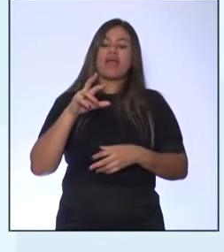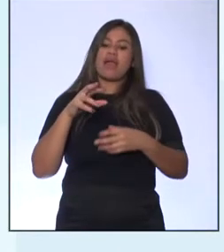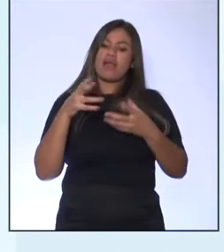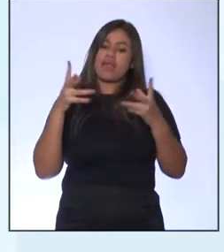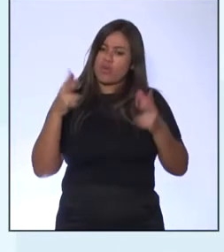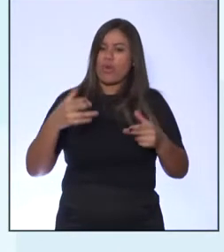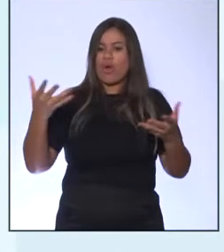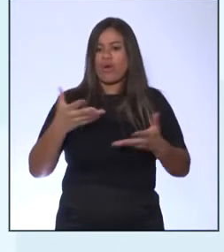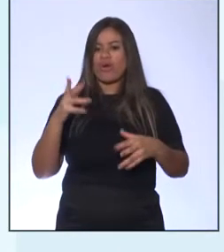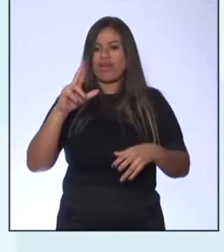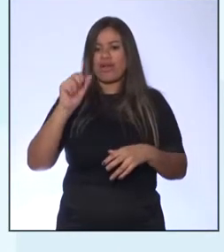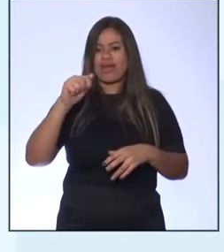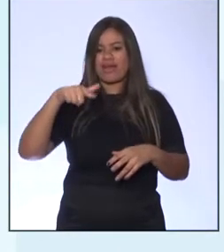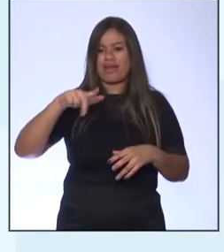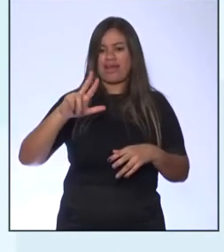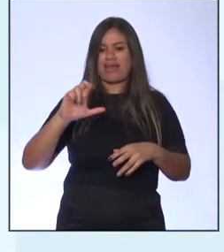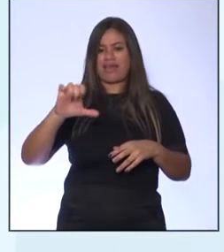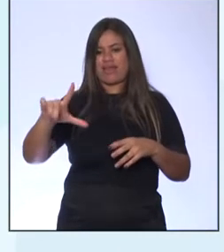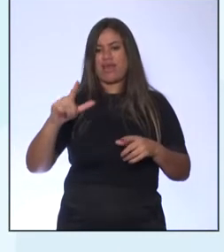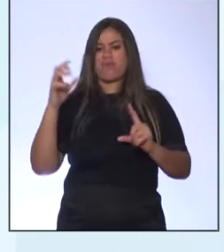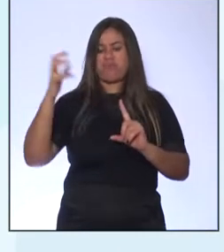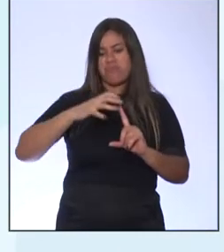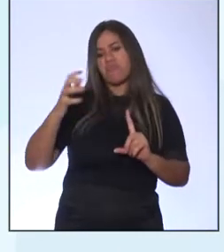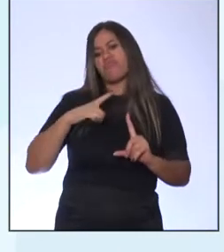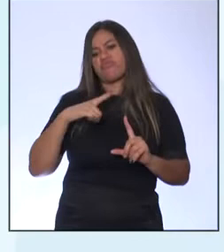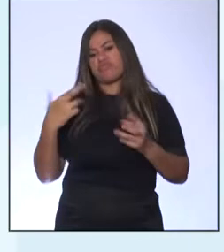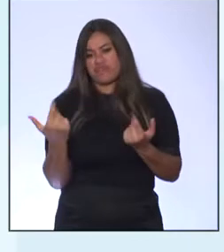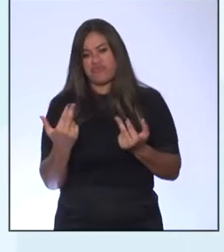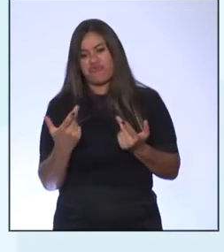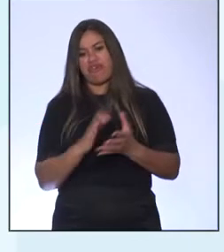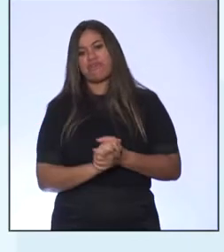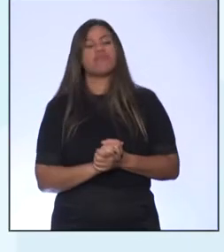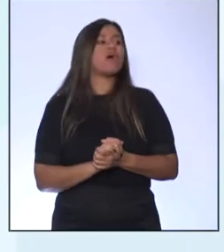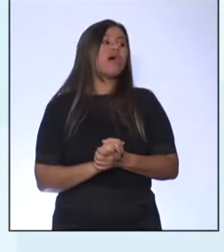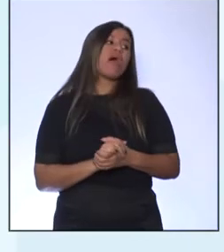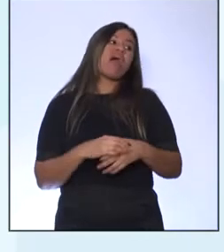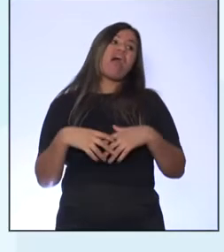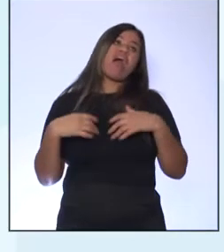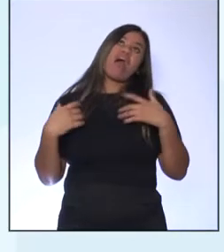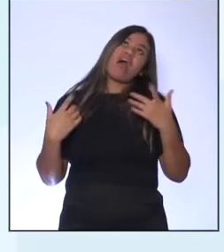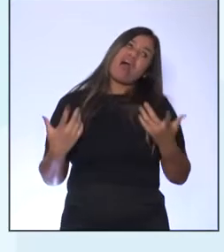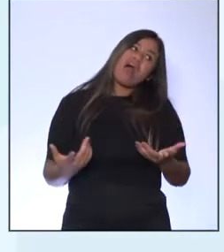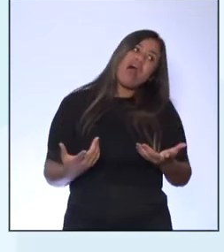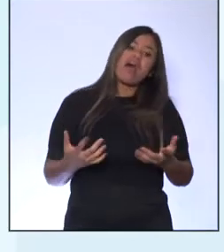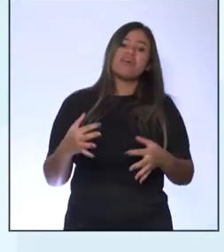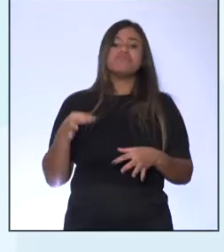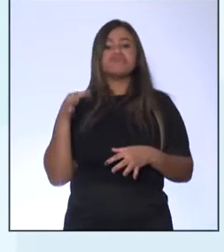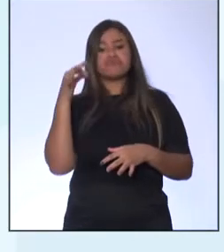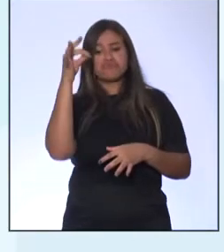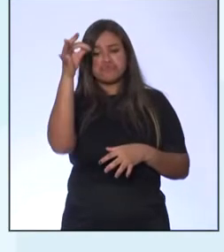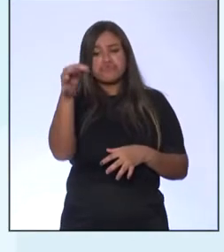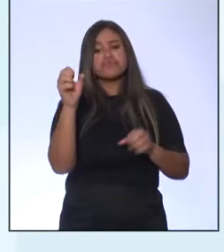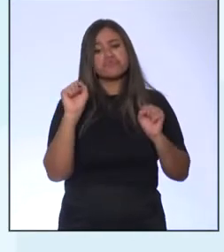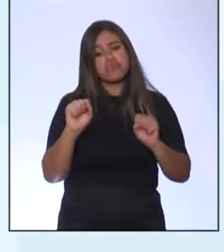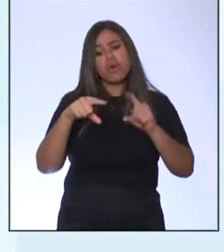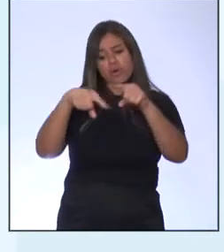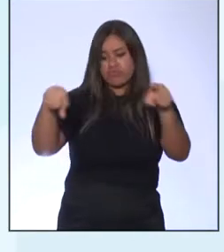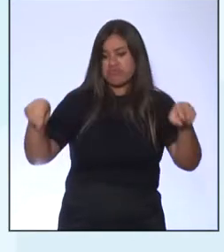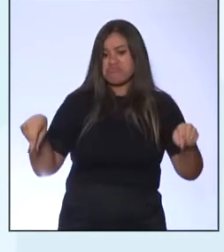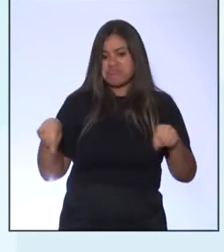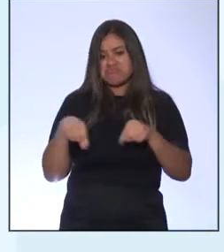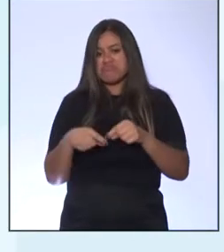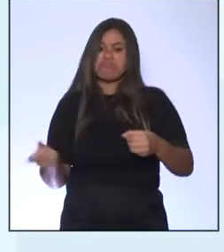conversa preliminarmente, né? Ela disse, olha, um dia a gente vai voltar à sala de aula, às escolas,